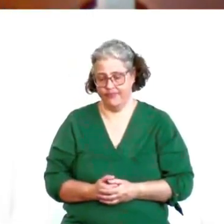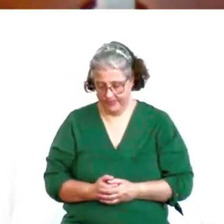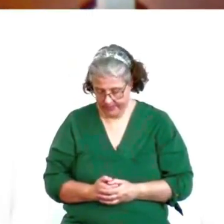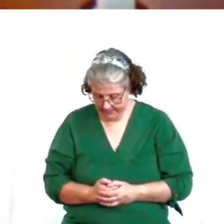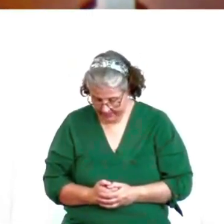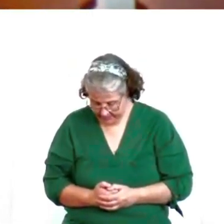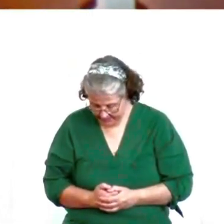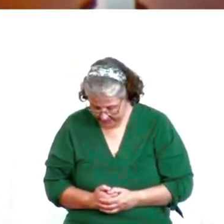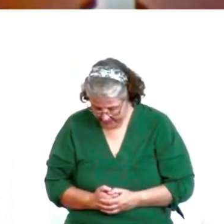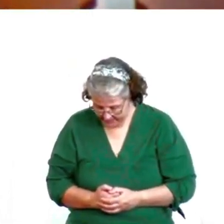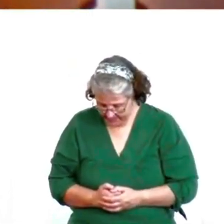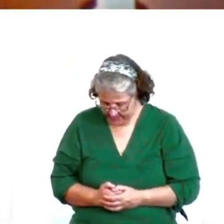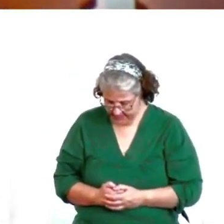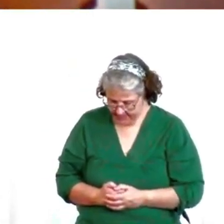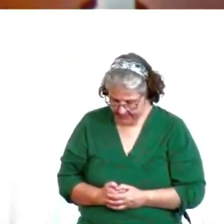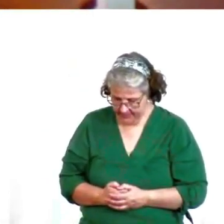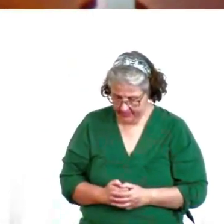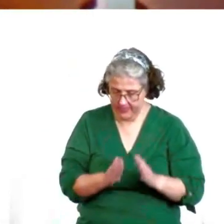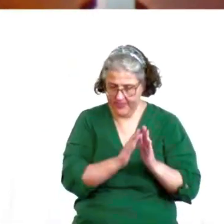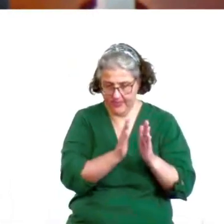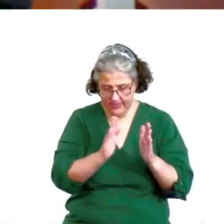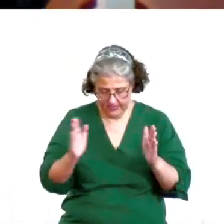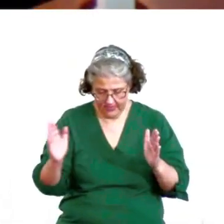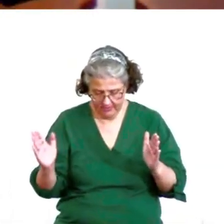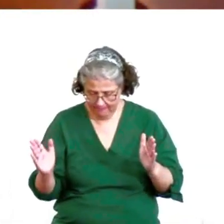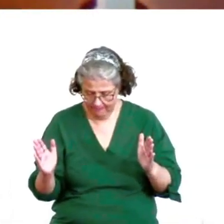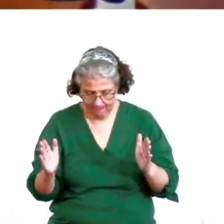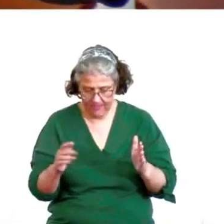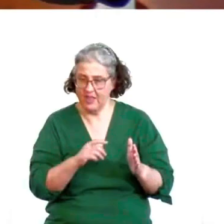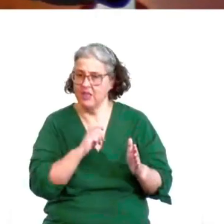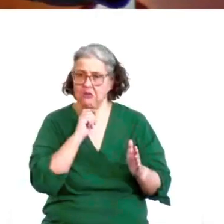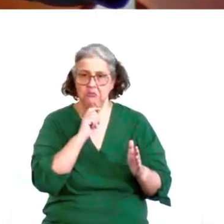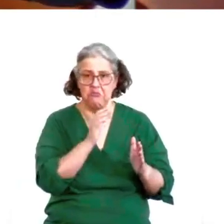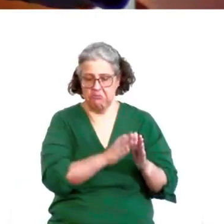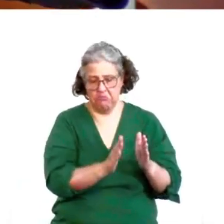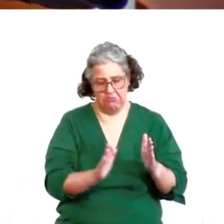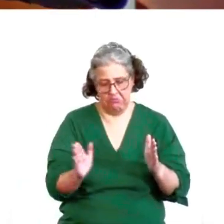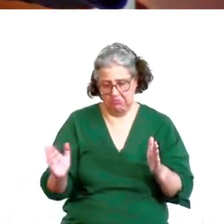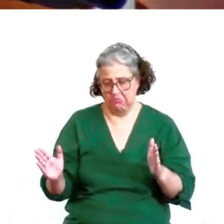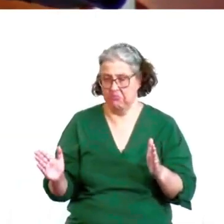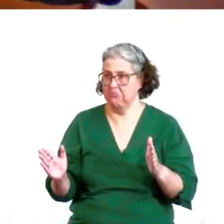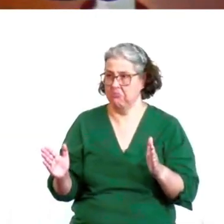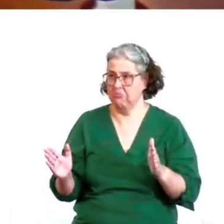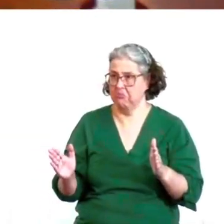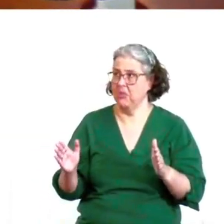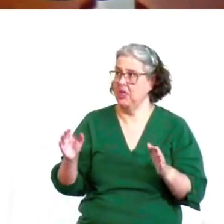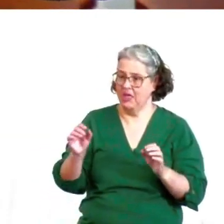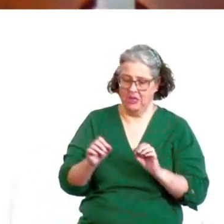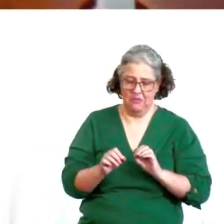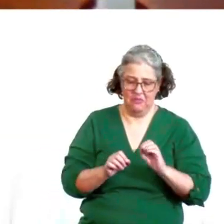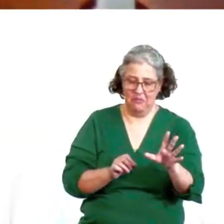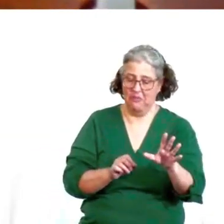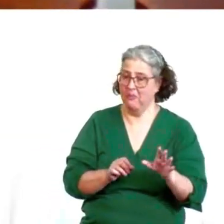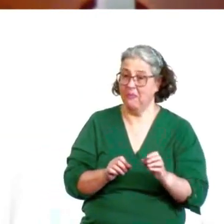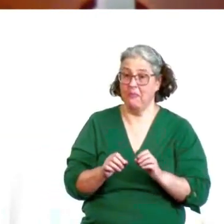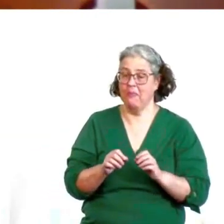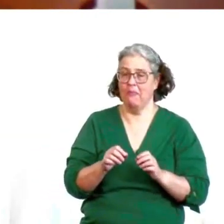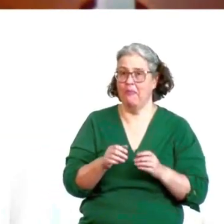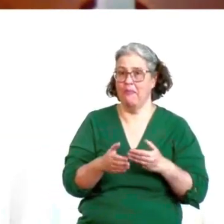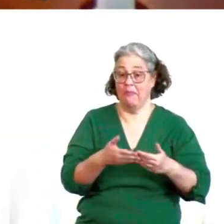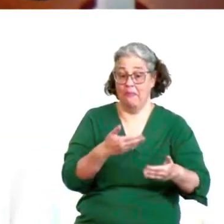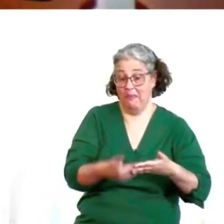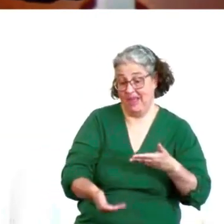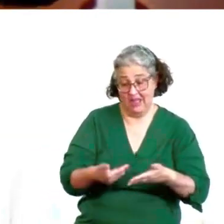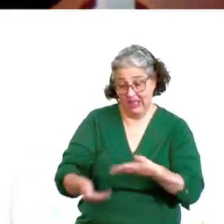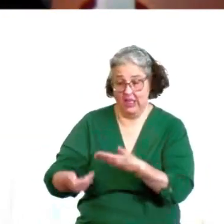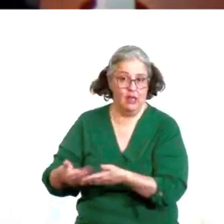Em nenhum momento Deus deixou o que Ele estabeleceu se perder em meio à degradação